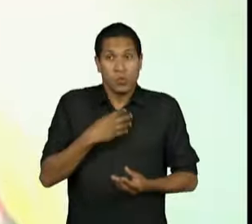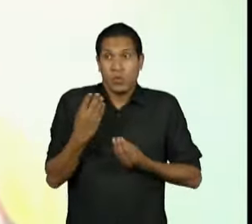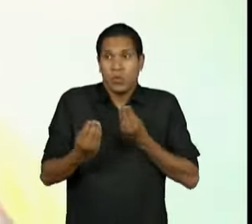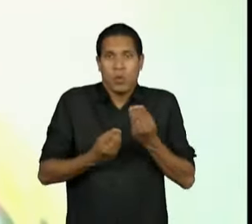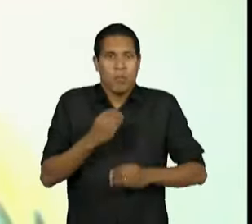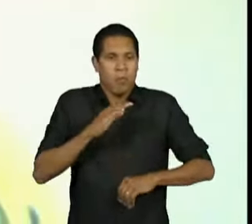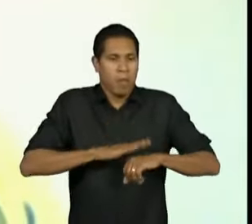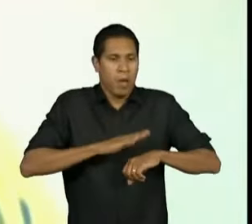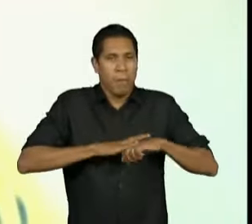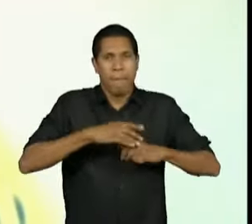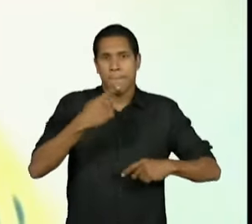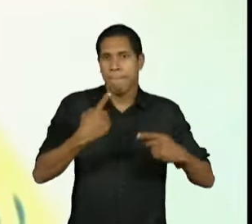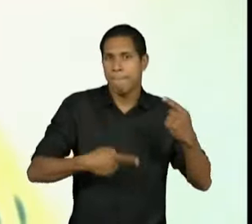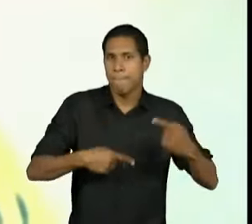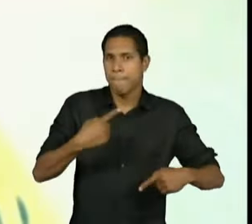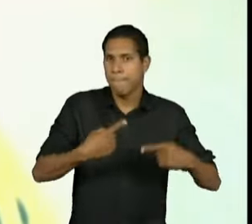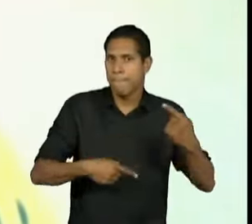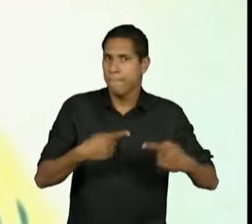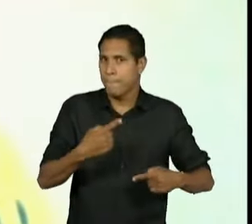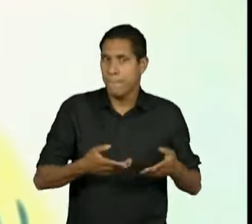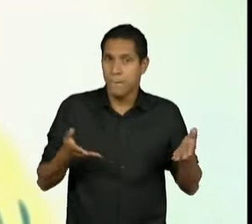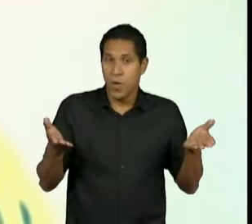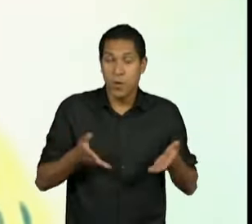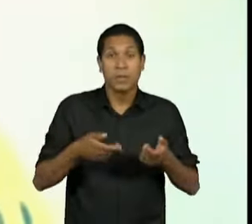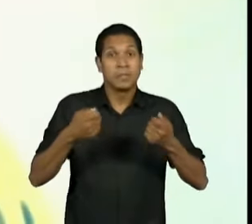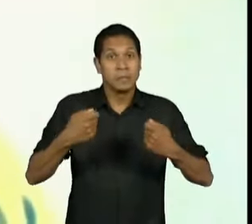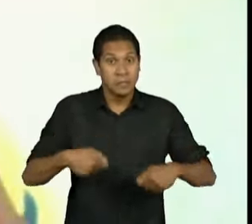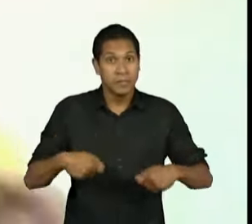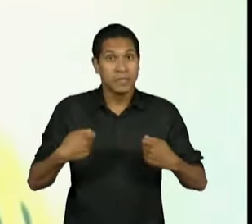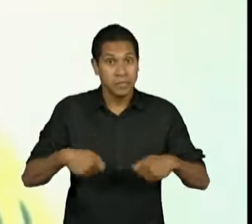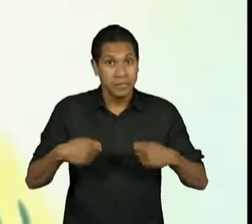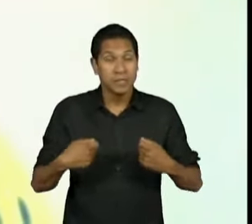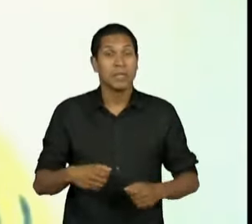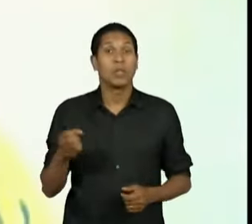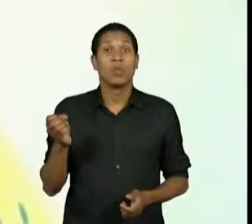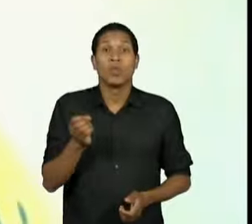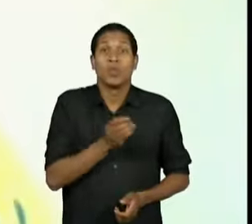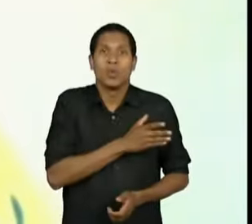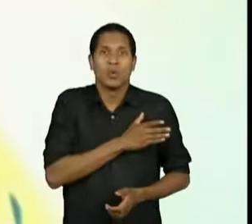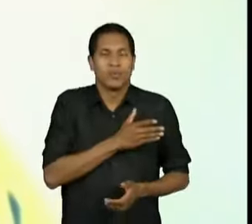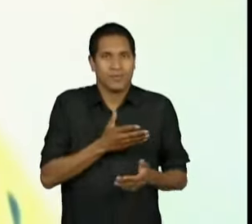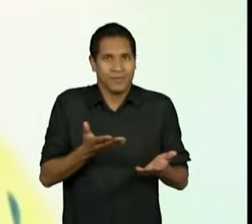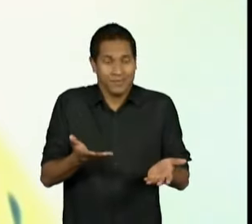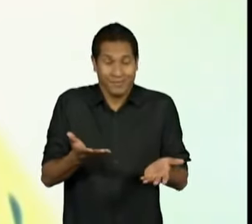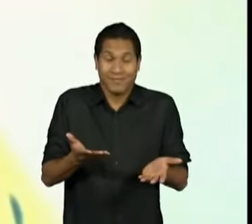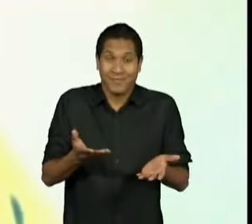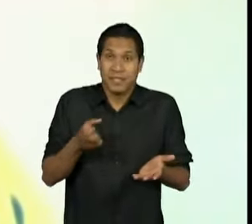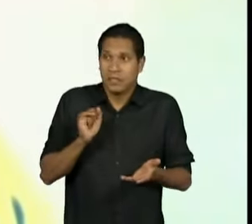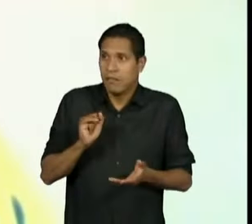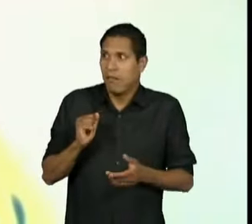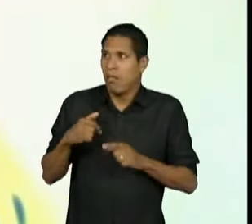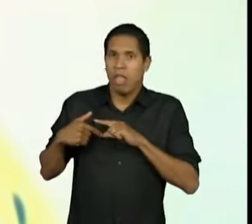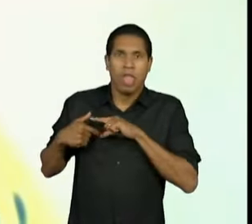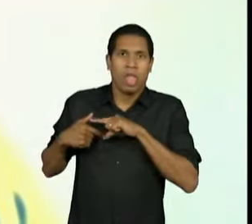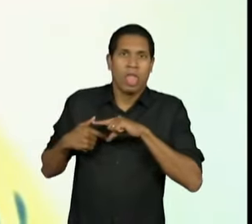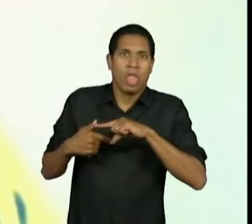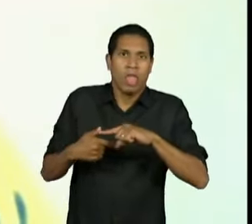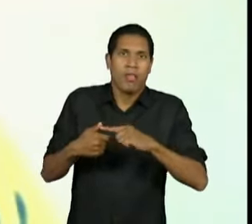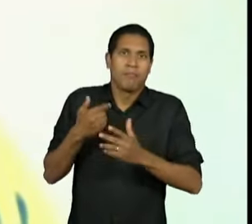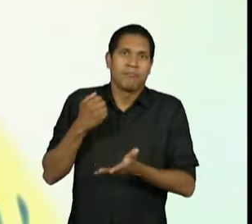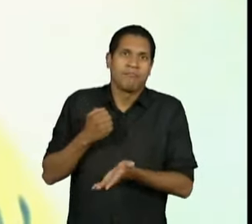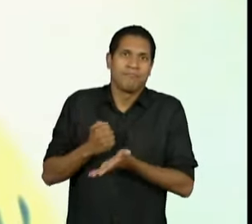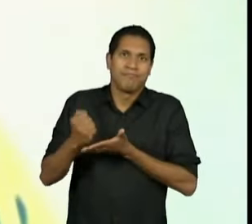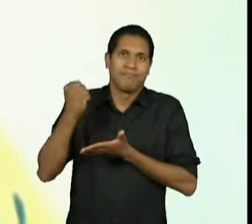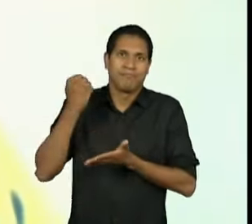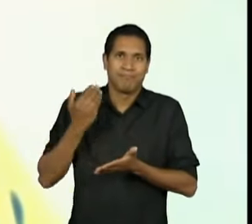política hoje, também tudo hoje tem que ser renovado, senão fica para trás.